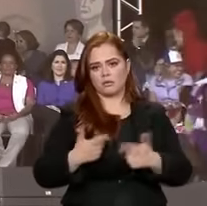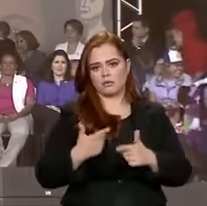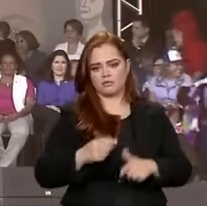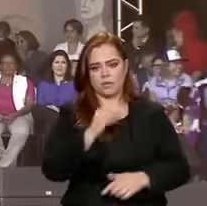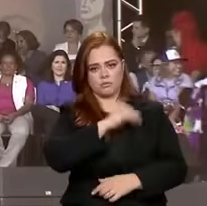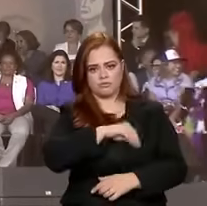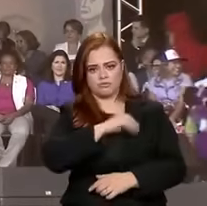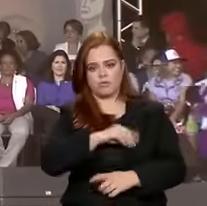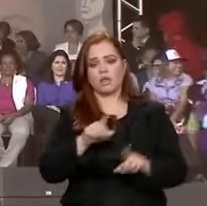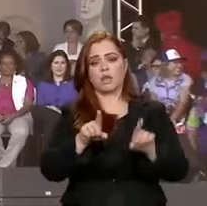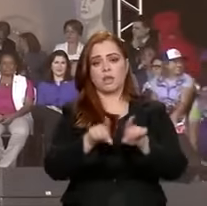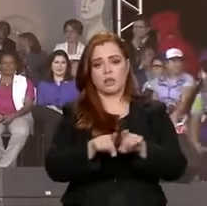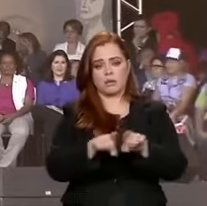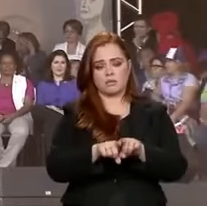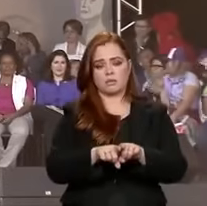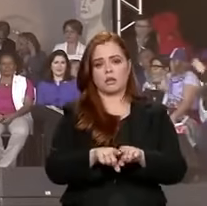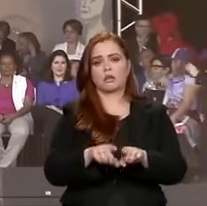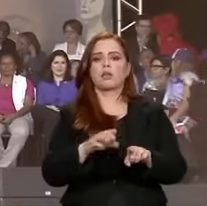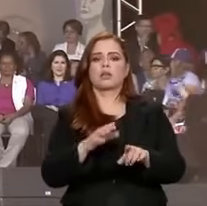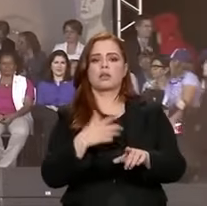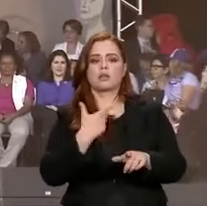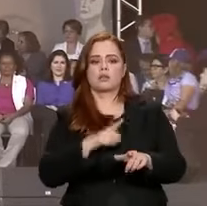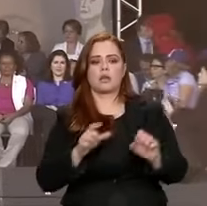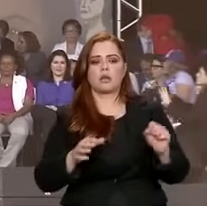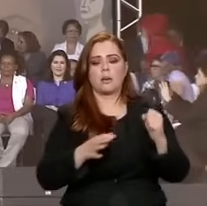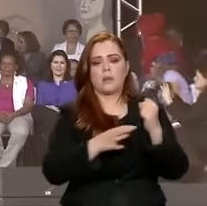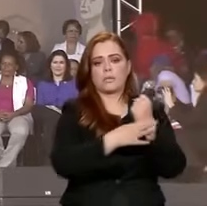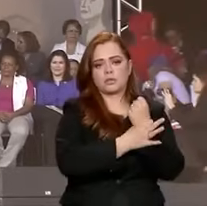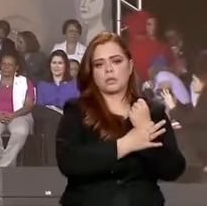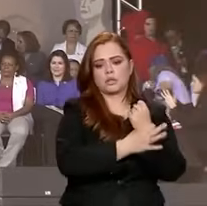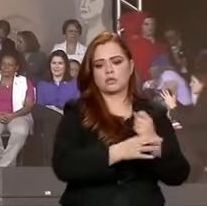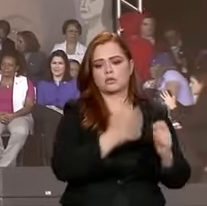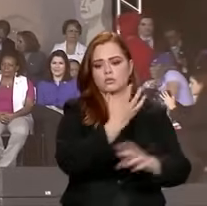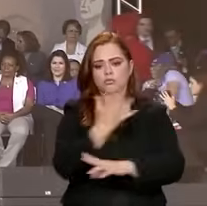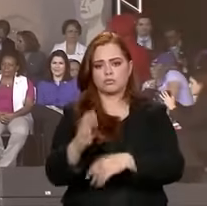renda inseridas em áreas protegidas ambientalmente